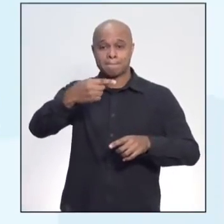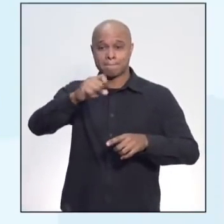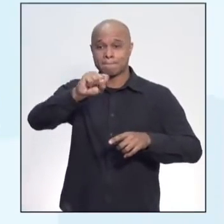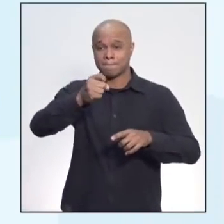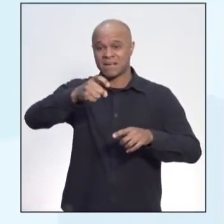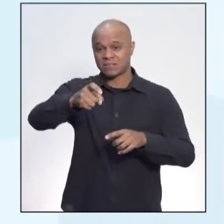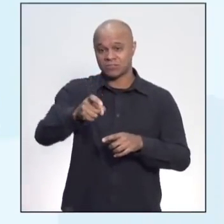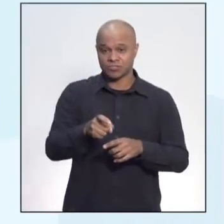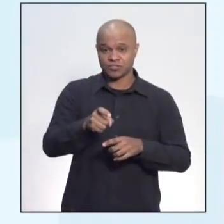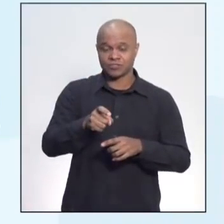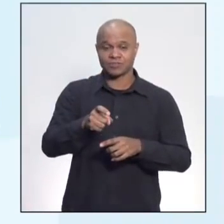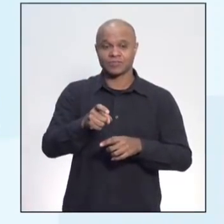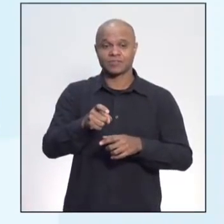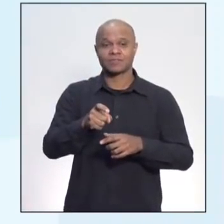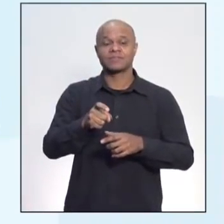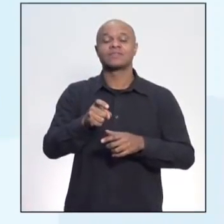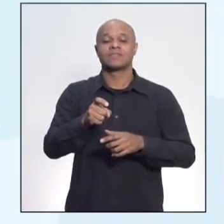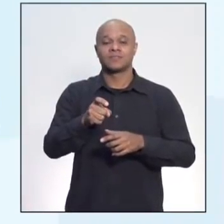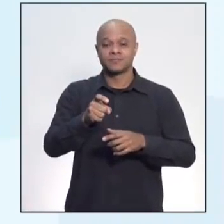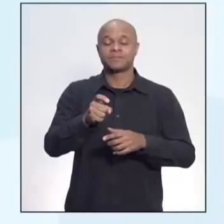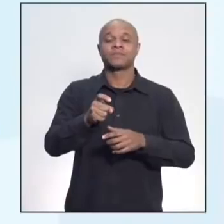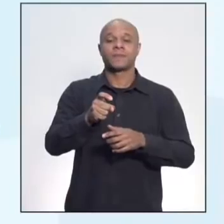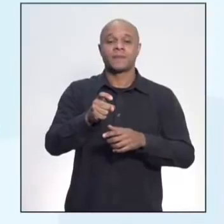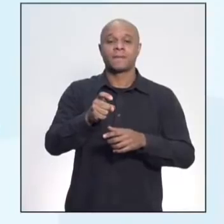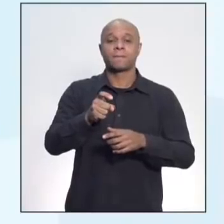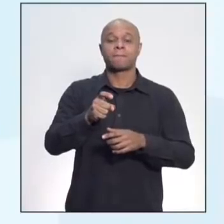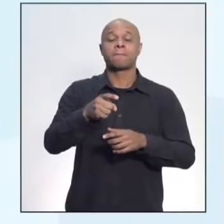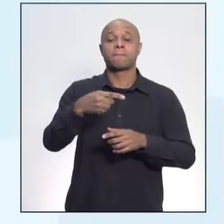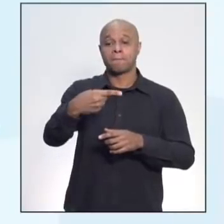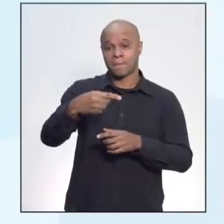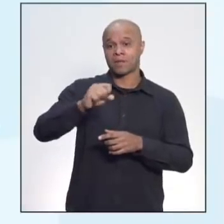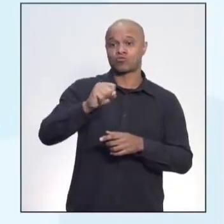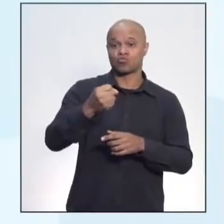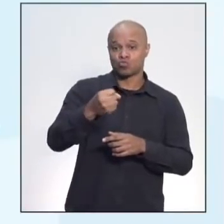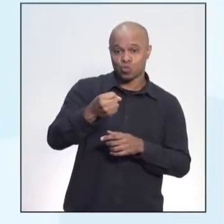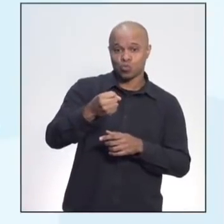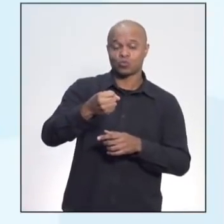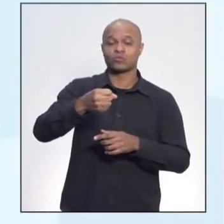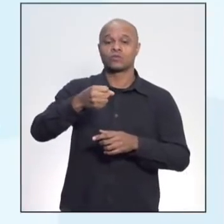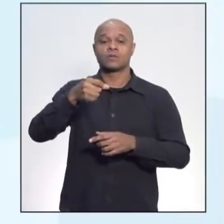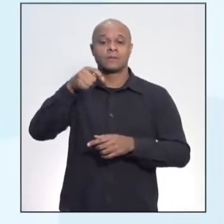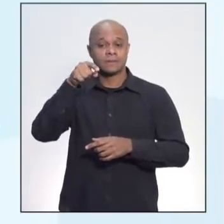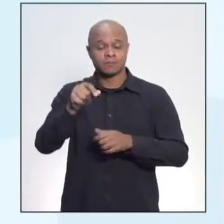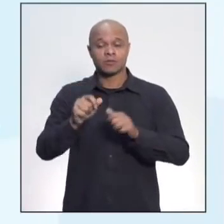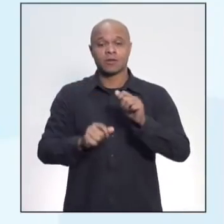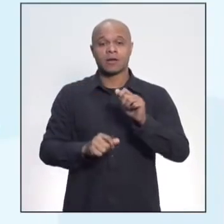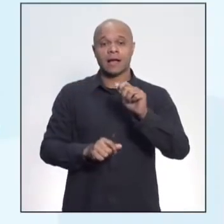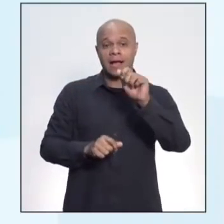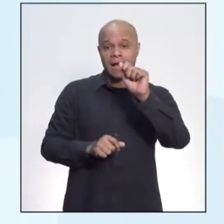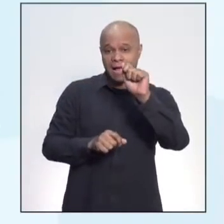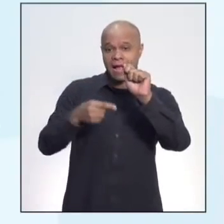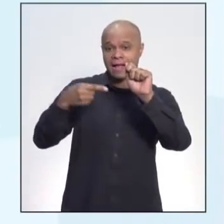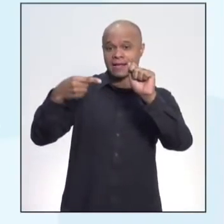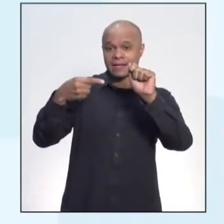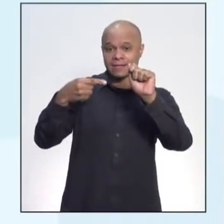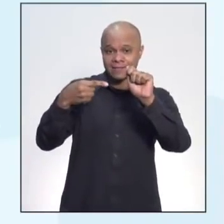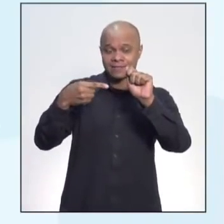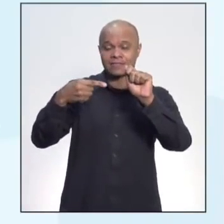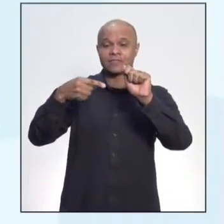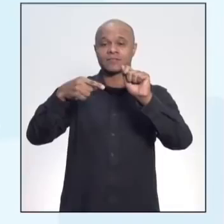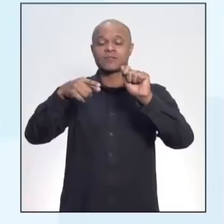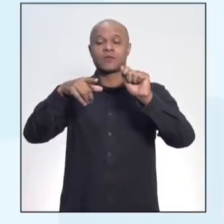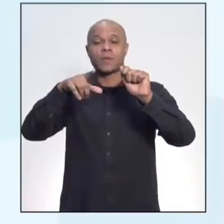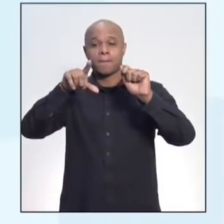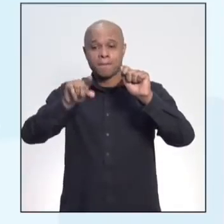acompanha o x. Então, no caso, é o menos 8. Então, como o A é negativo, ou seja, um número menor do